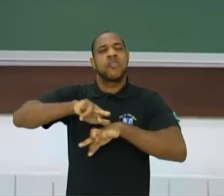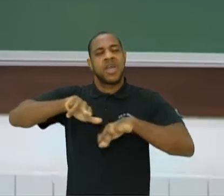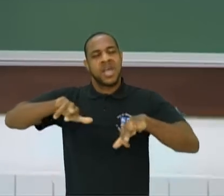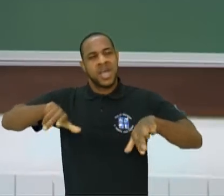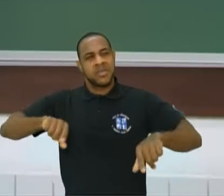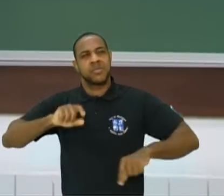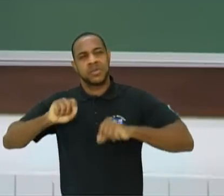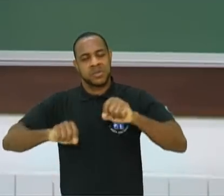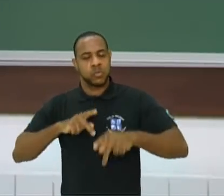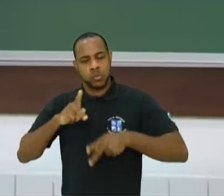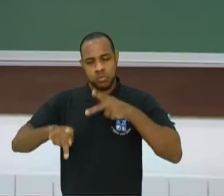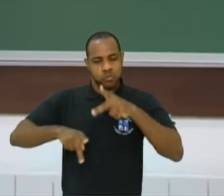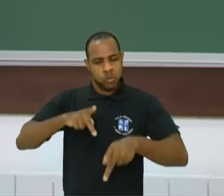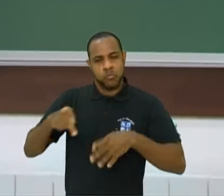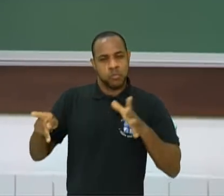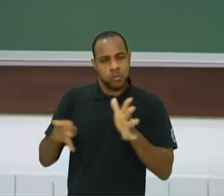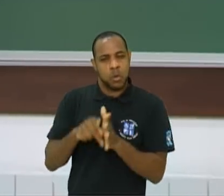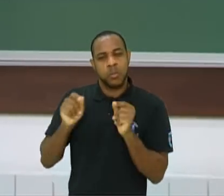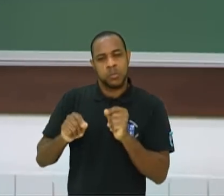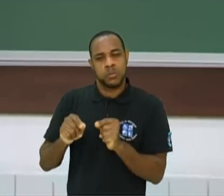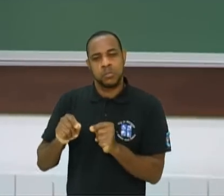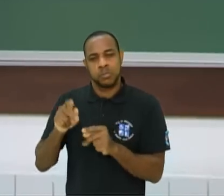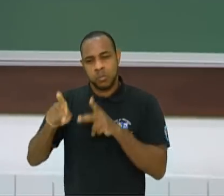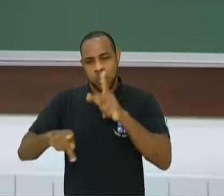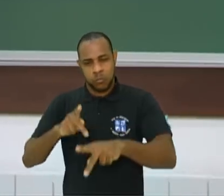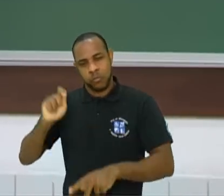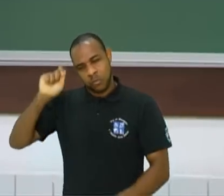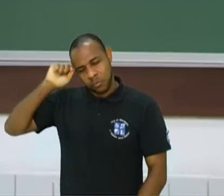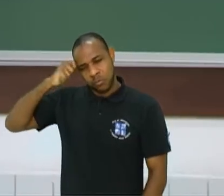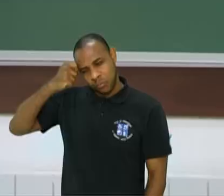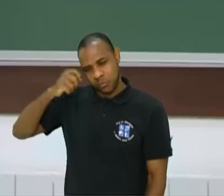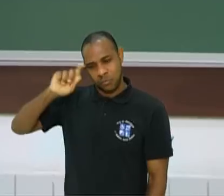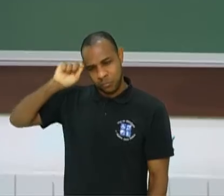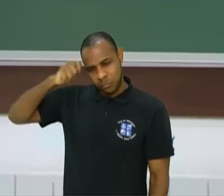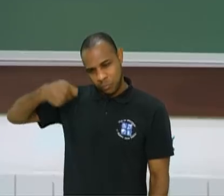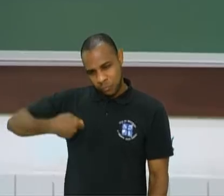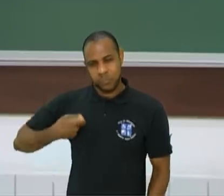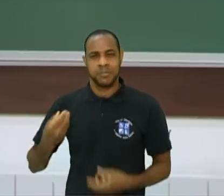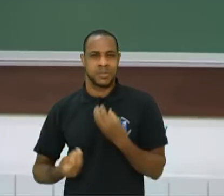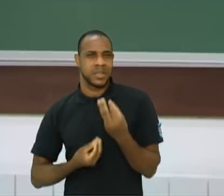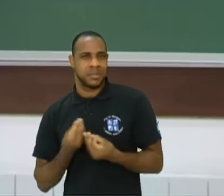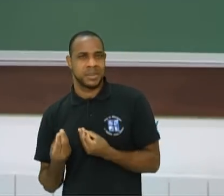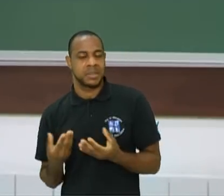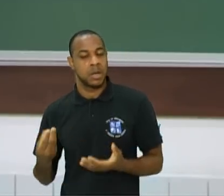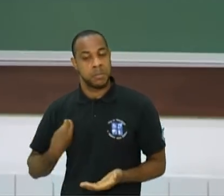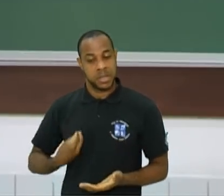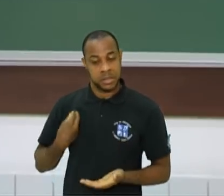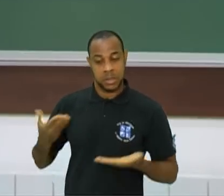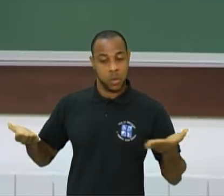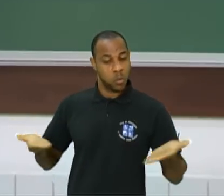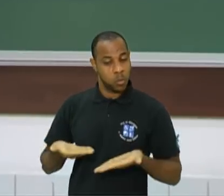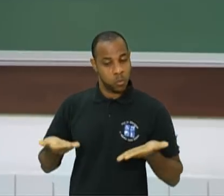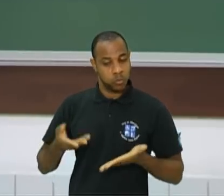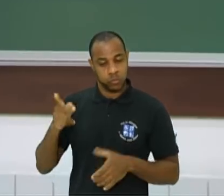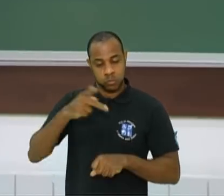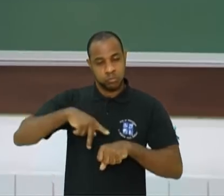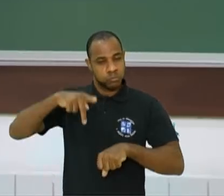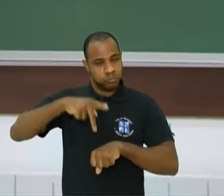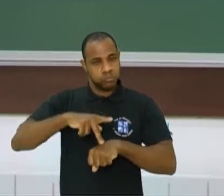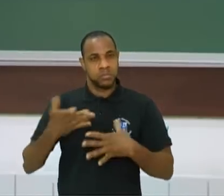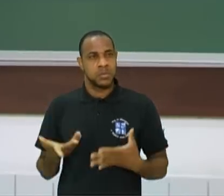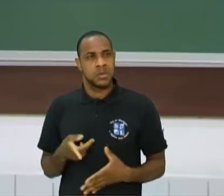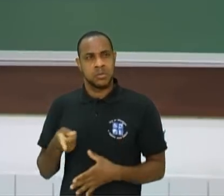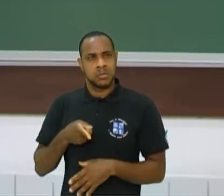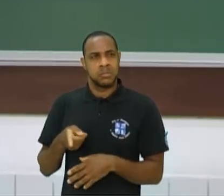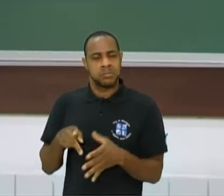questões do povo africano para a gente, né, e estão presentes até hoje no nosso país. A gente vai ver lá, se vocês fizerem uma busca